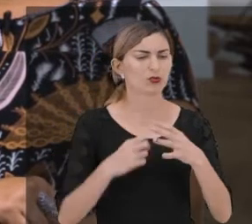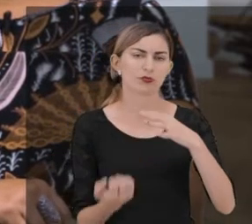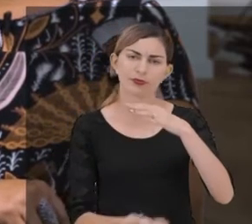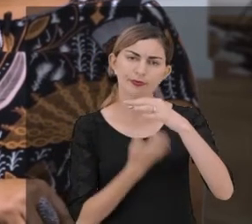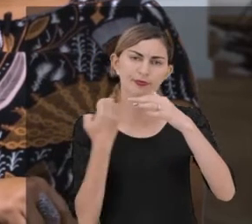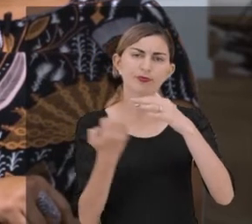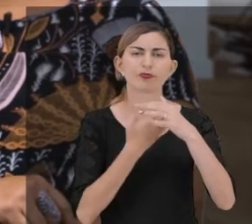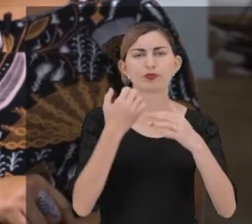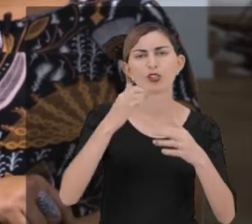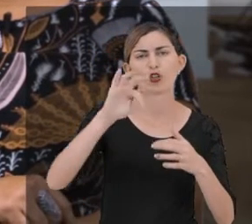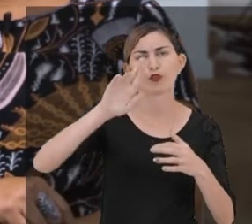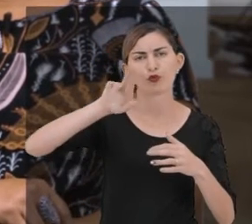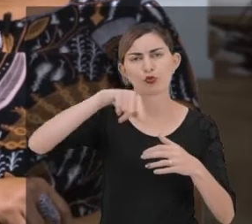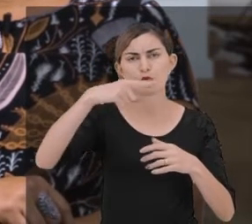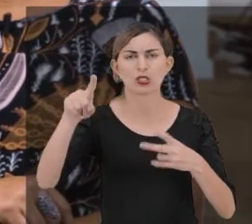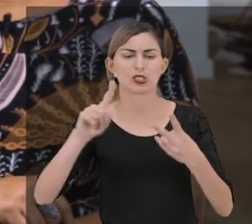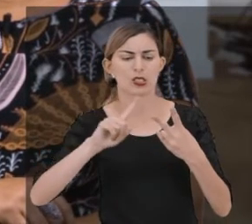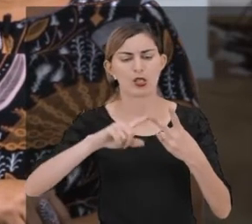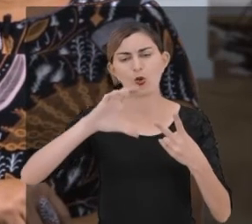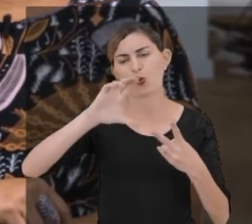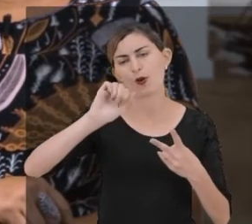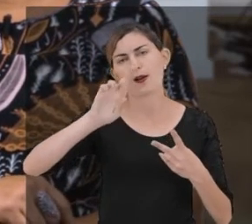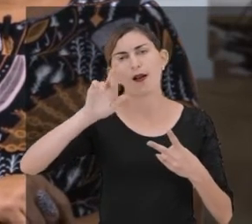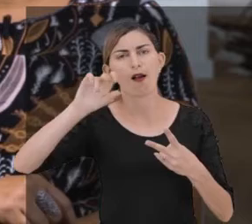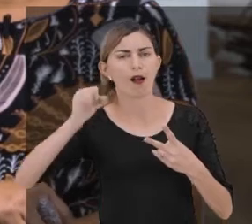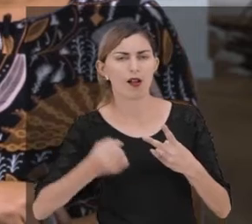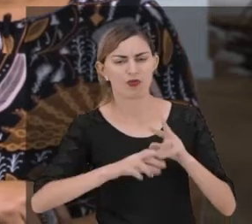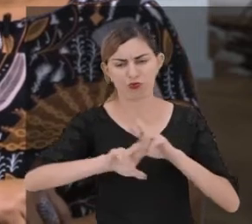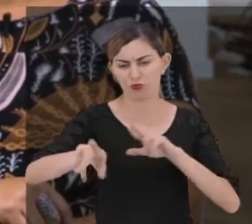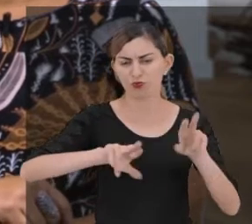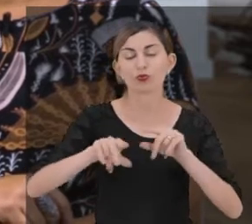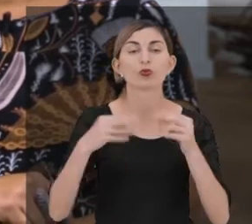empresa, funções, cargos com diferentes funções?